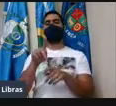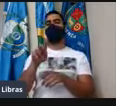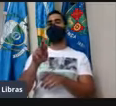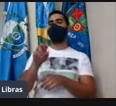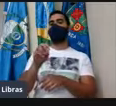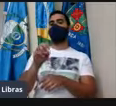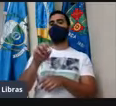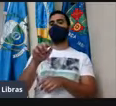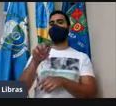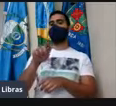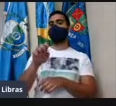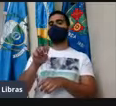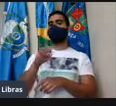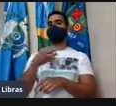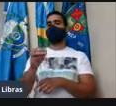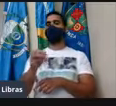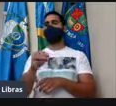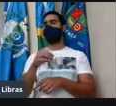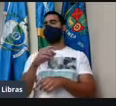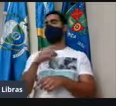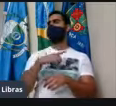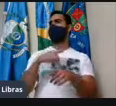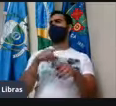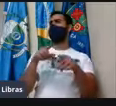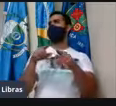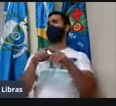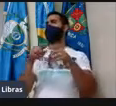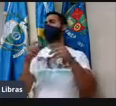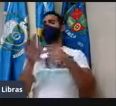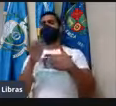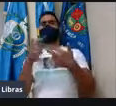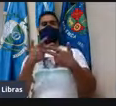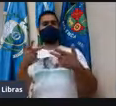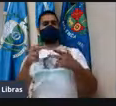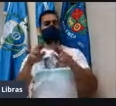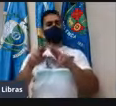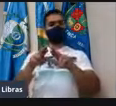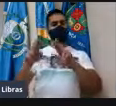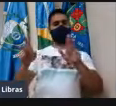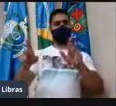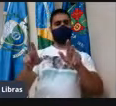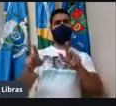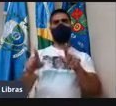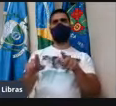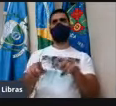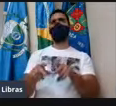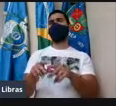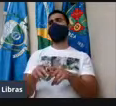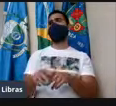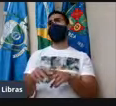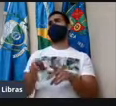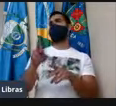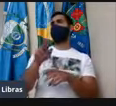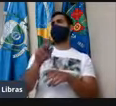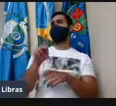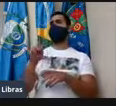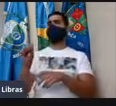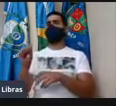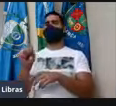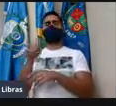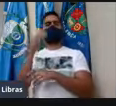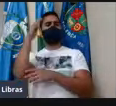vai dar toda uma conotação diferenciada a todos os RPPS do